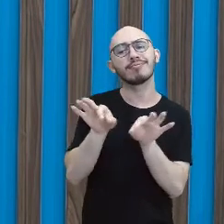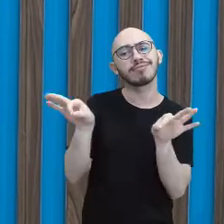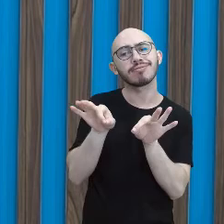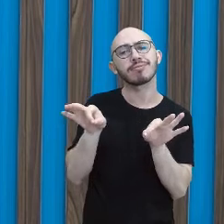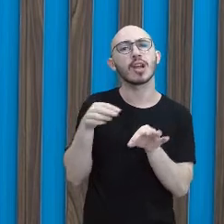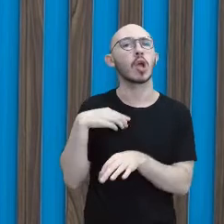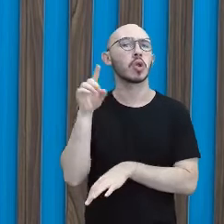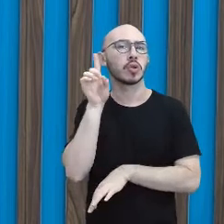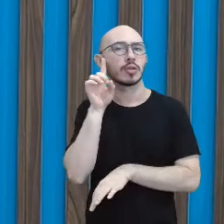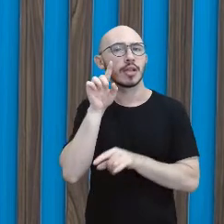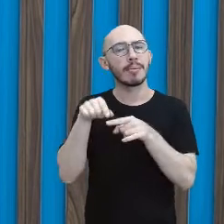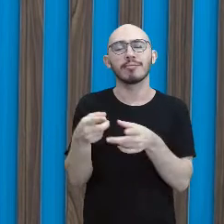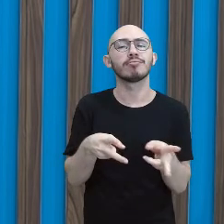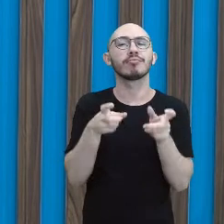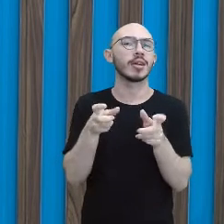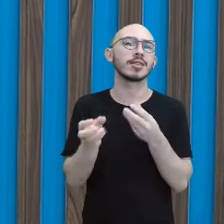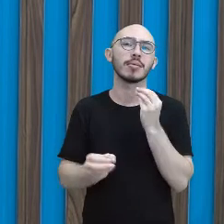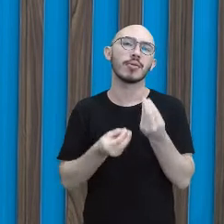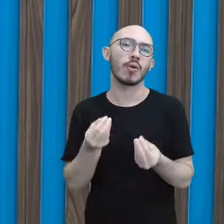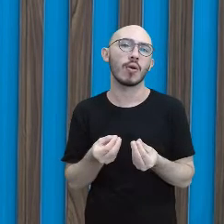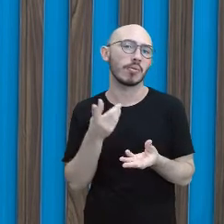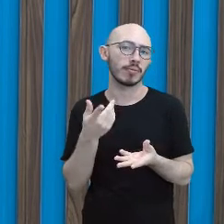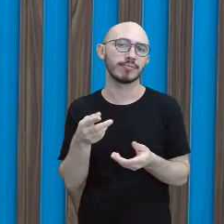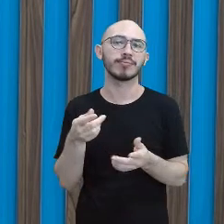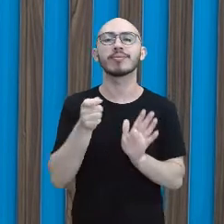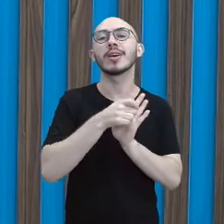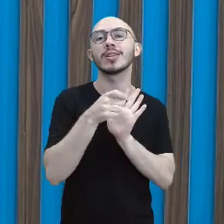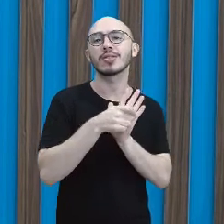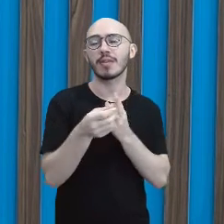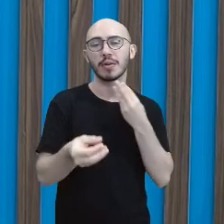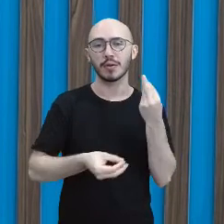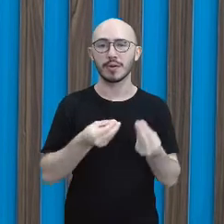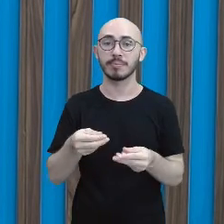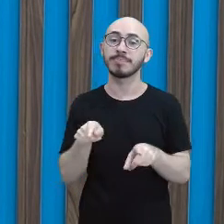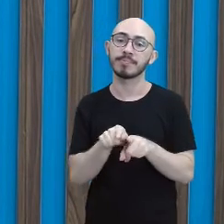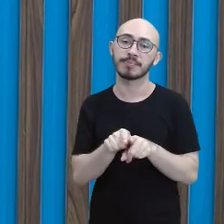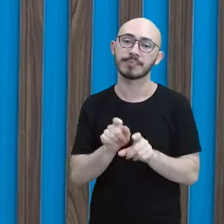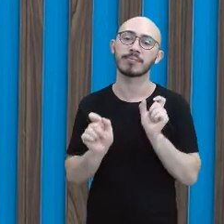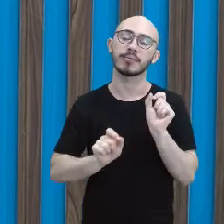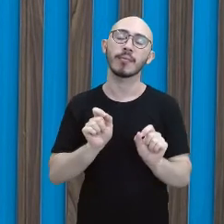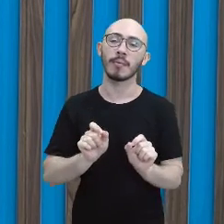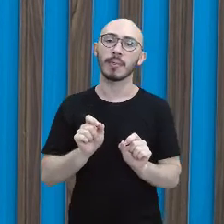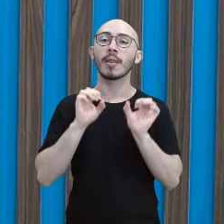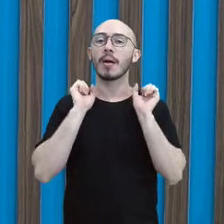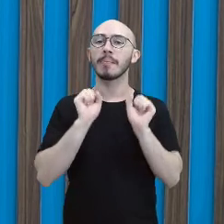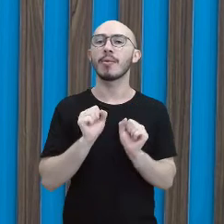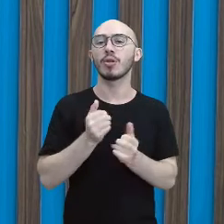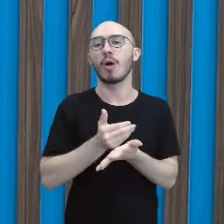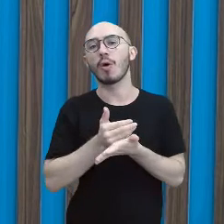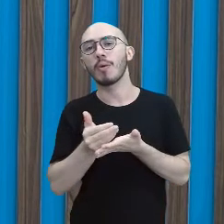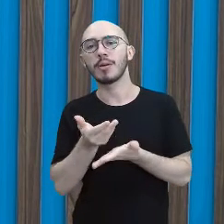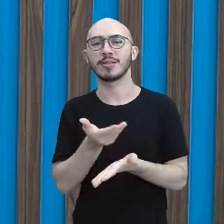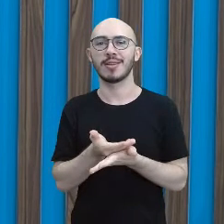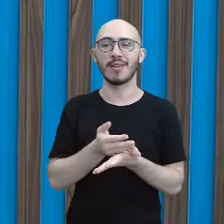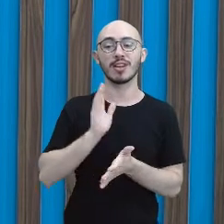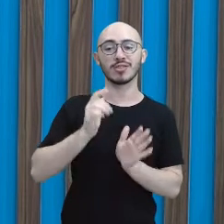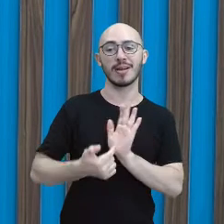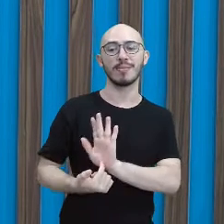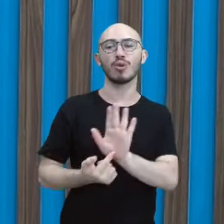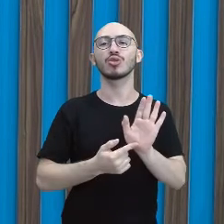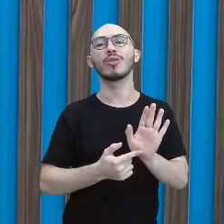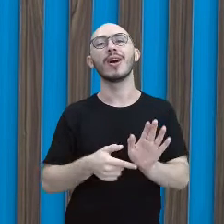dia, mas a gente não se dá conta da maneira como isso é escrito. Talvez até porque no comecinho da aula ele colocou, por exemplo,